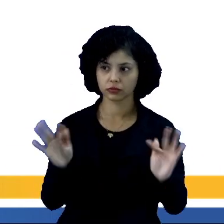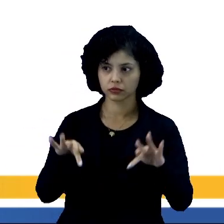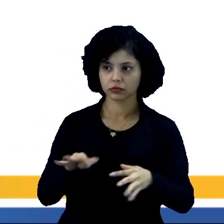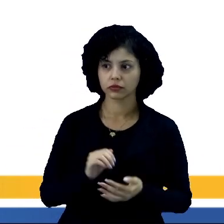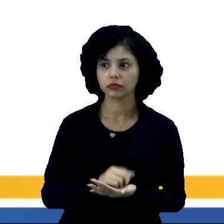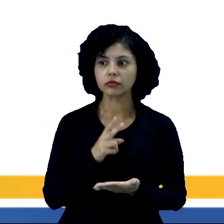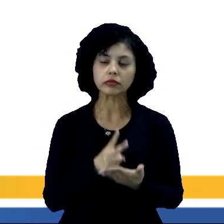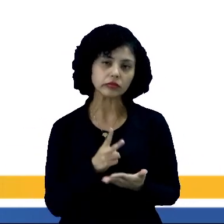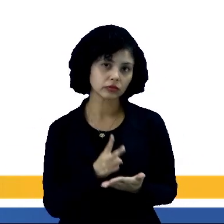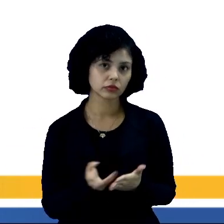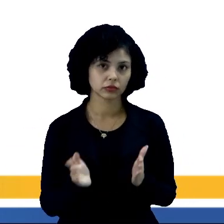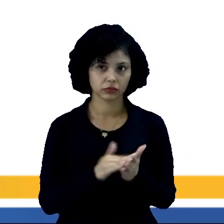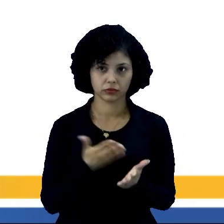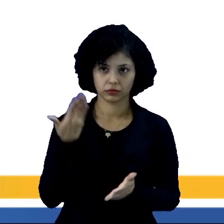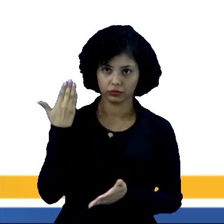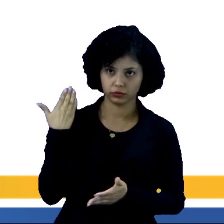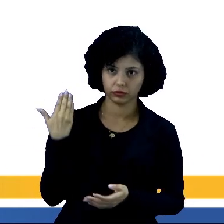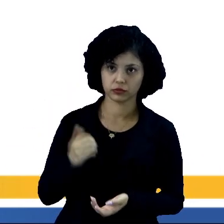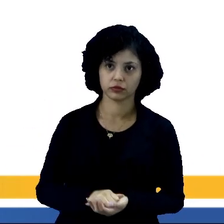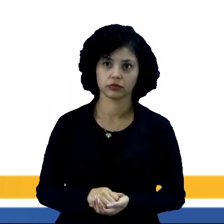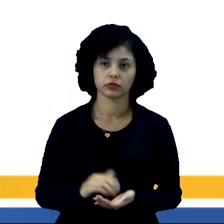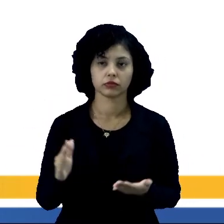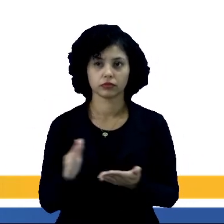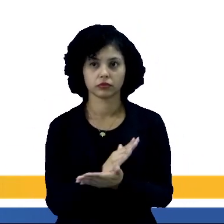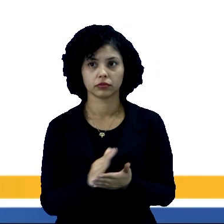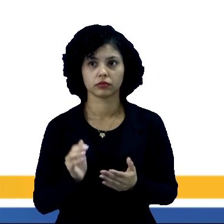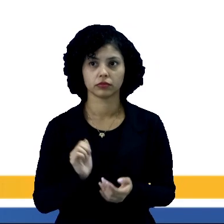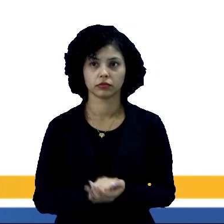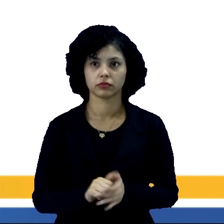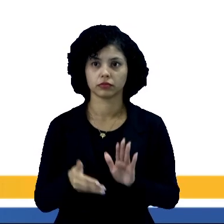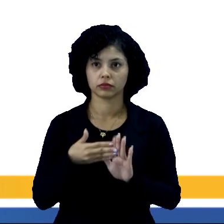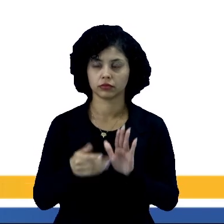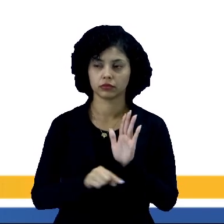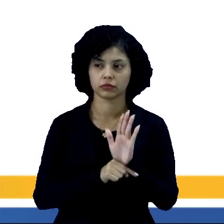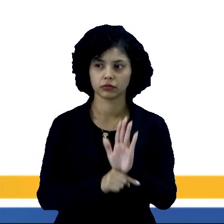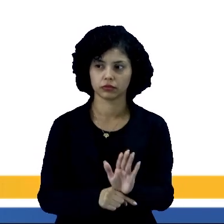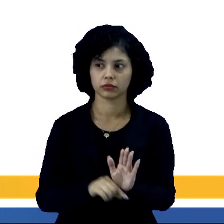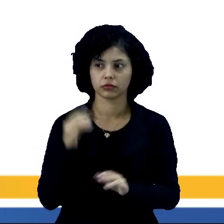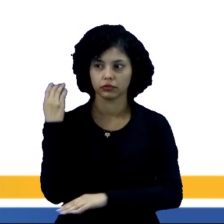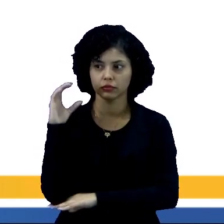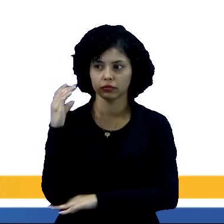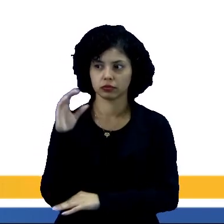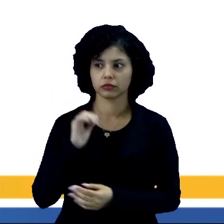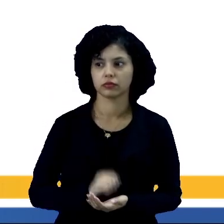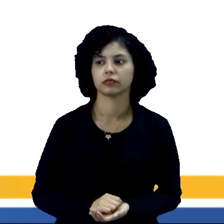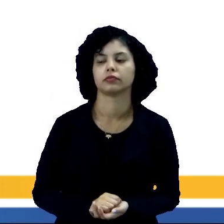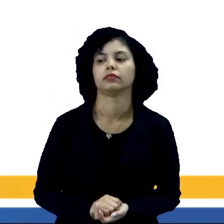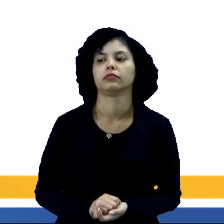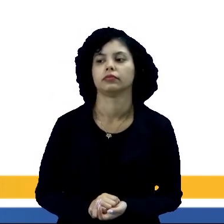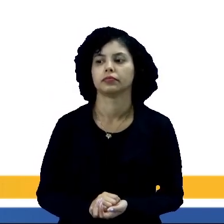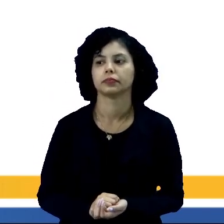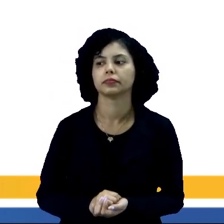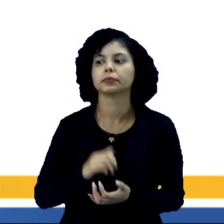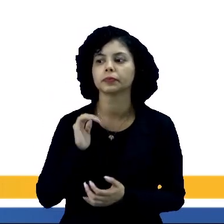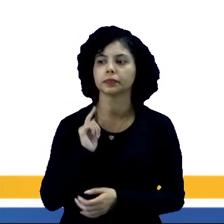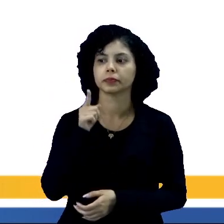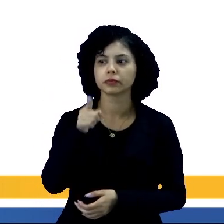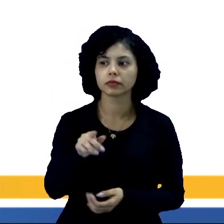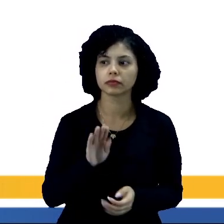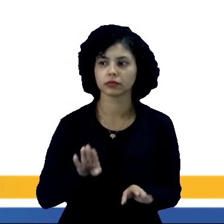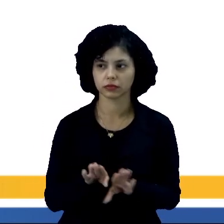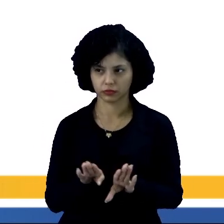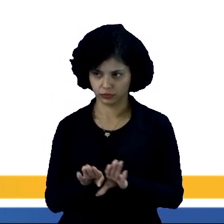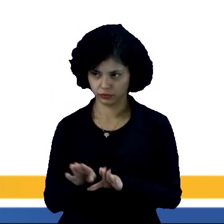desse fim, mesmo ele sendo daqui a muito tempo? Algumas propostas já vistas pelos cientistas são as seguintes: foguetes